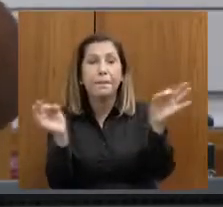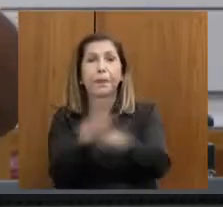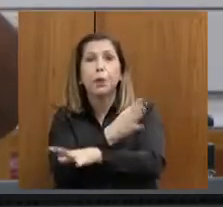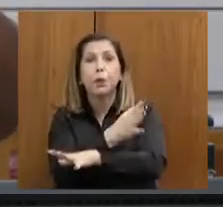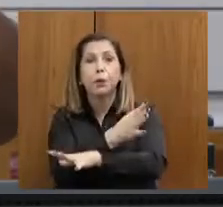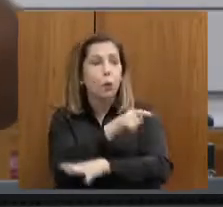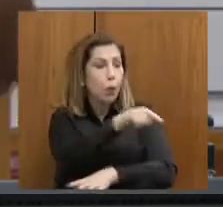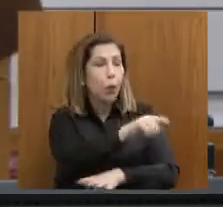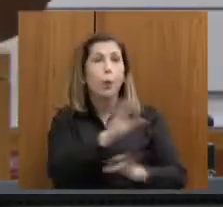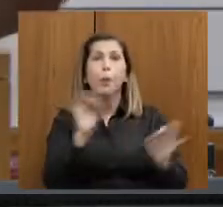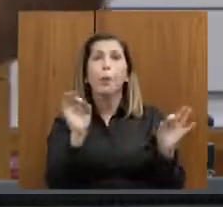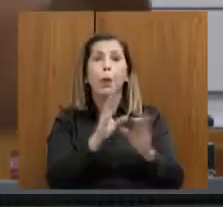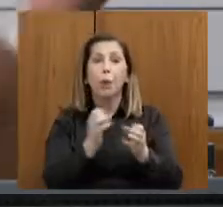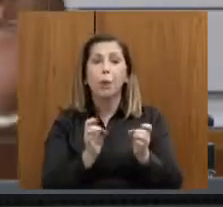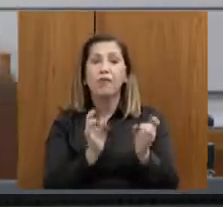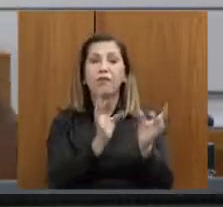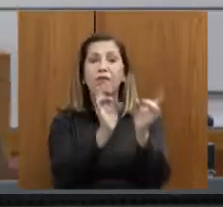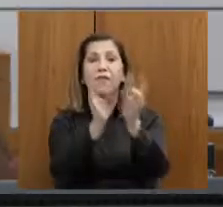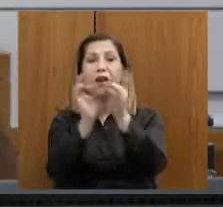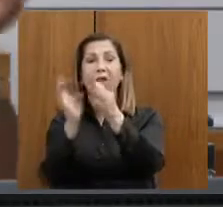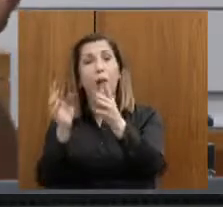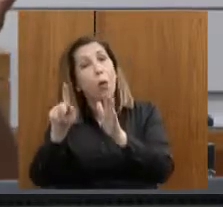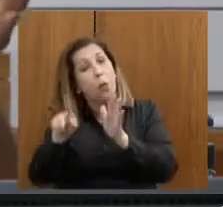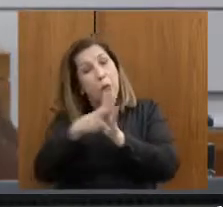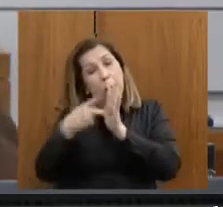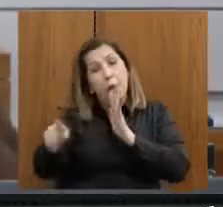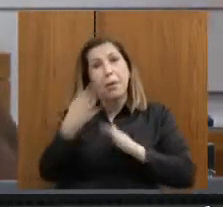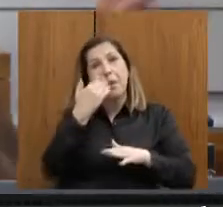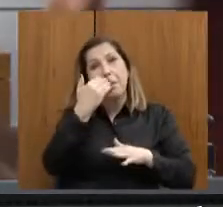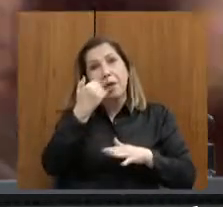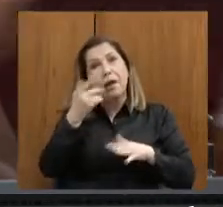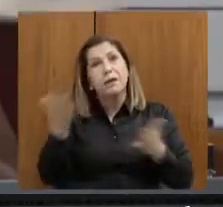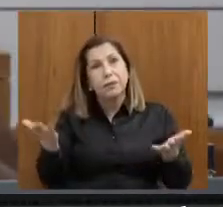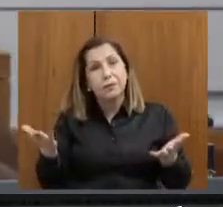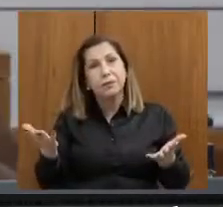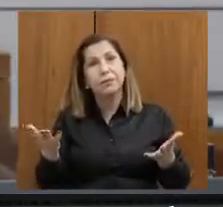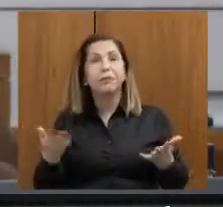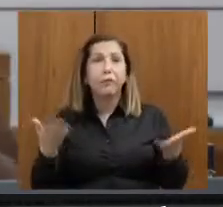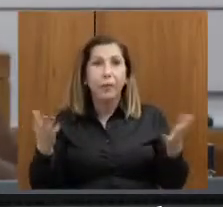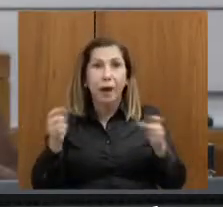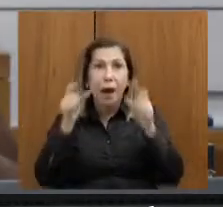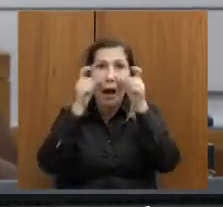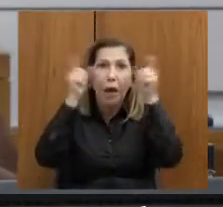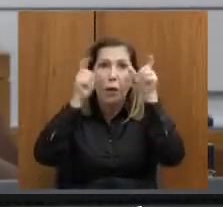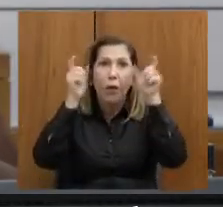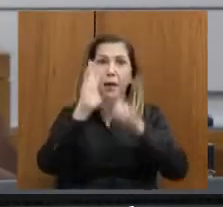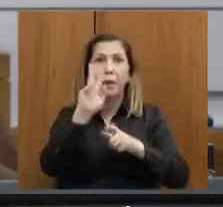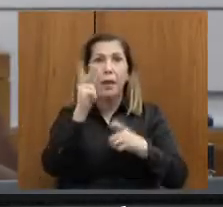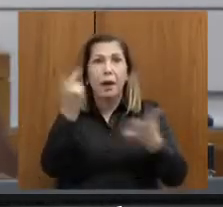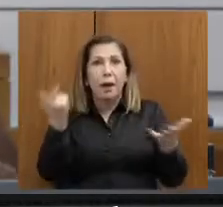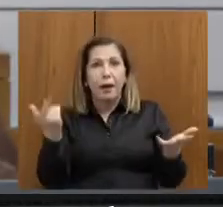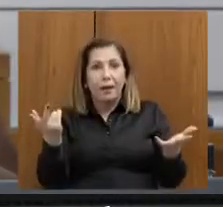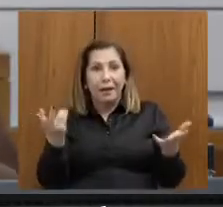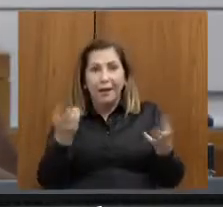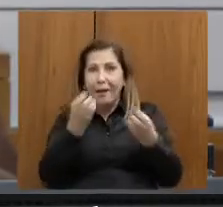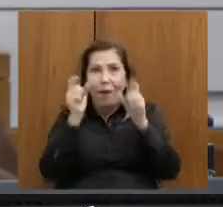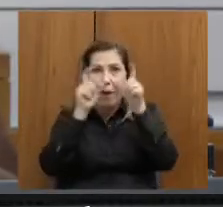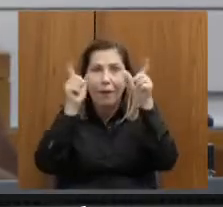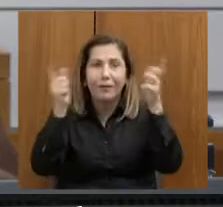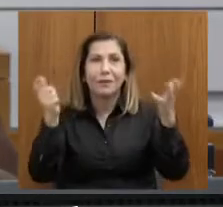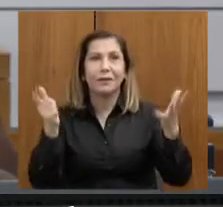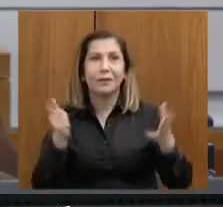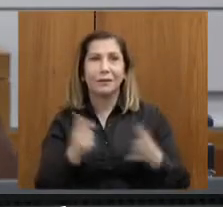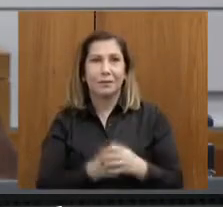como ponto de venda ou como ponto de alimentação da comunidade então acorda BH vamos pular para dentro